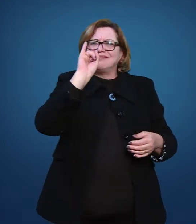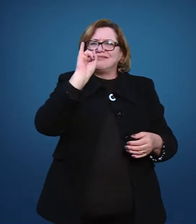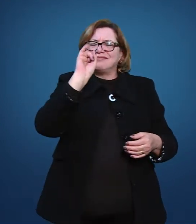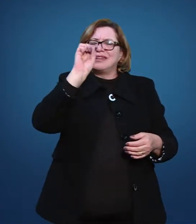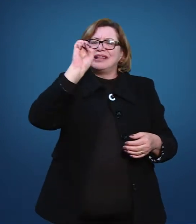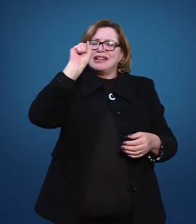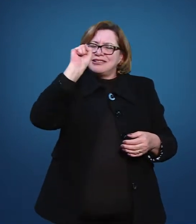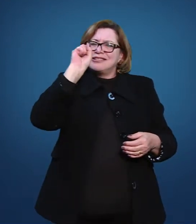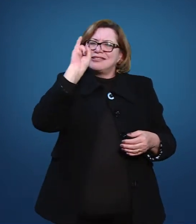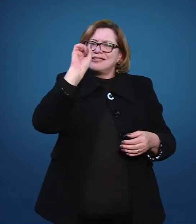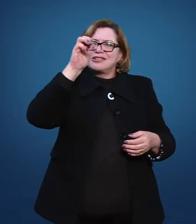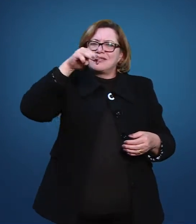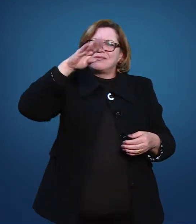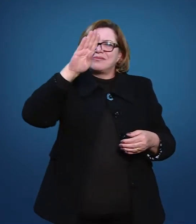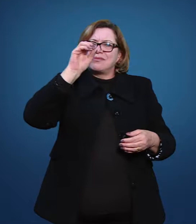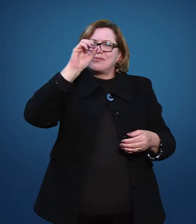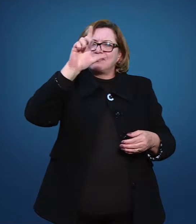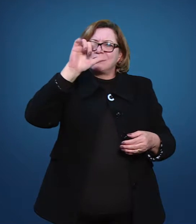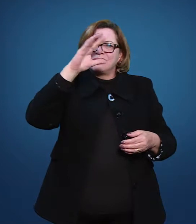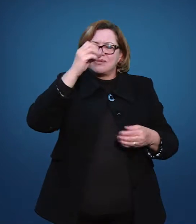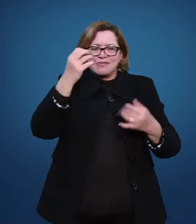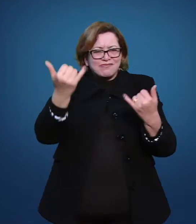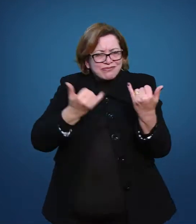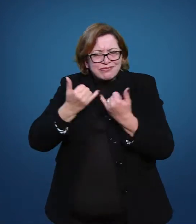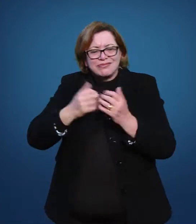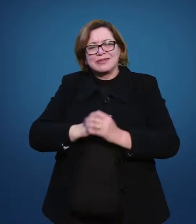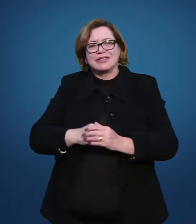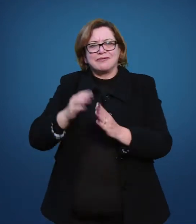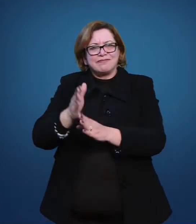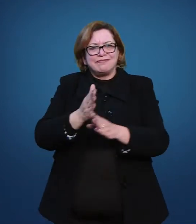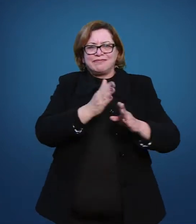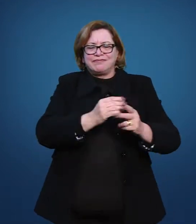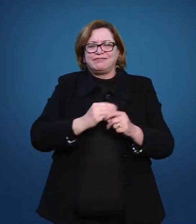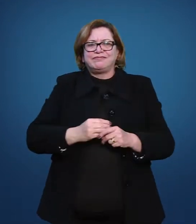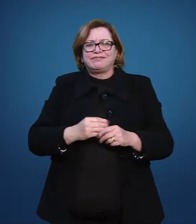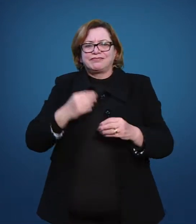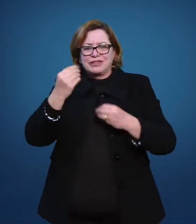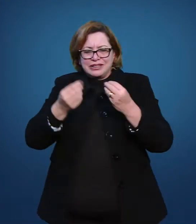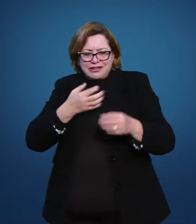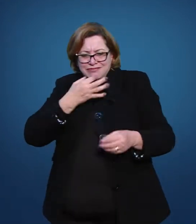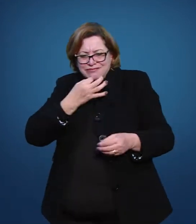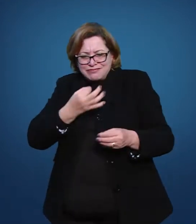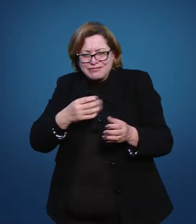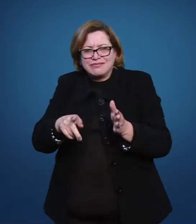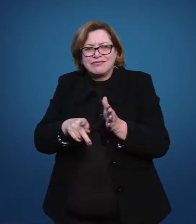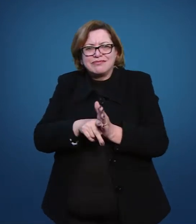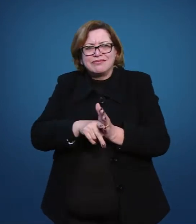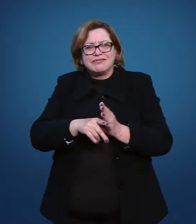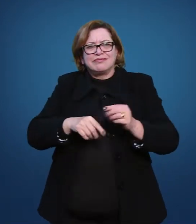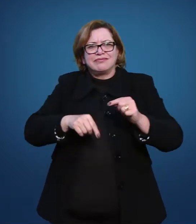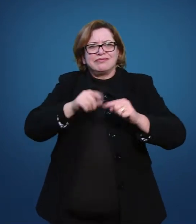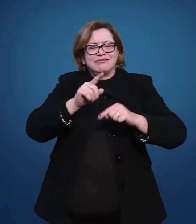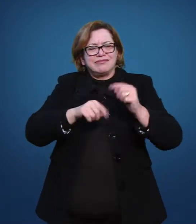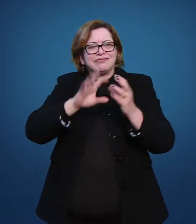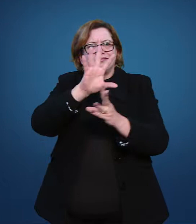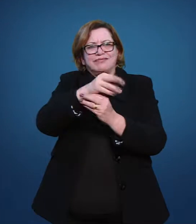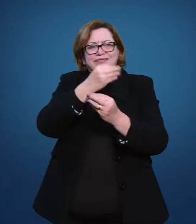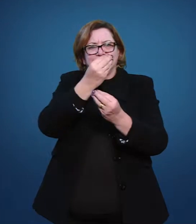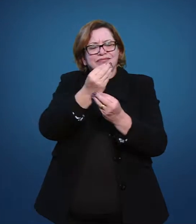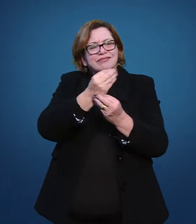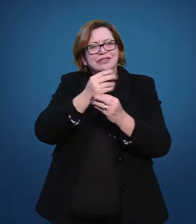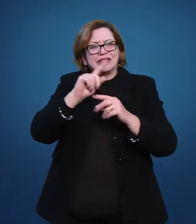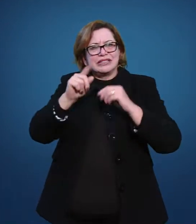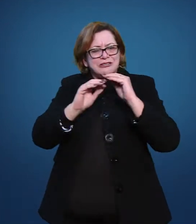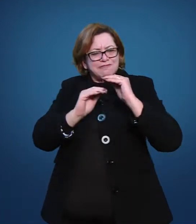nos enviando. Os discursos sobre esse objeto artístico, eles classificam, eles modelam, eles criam